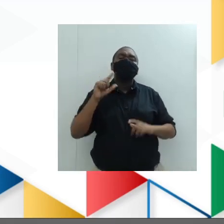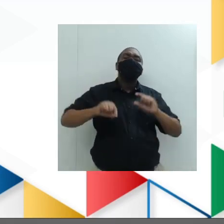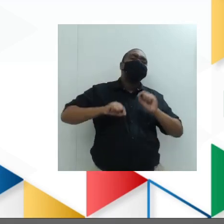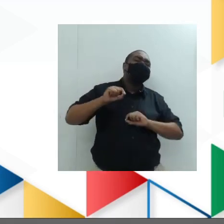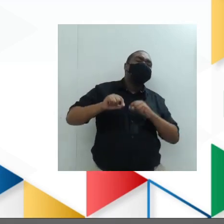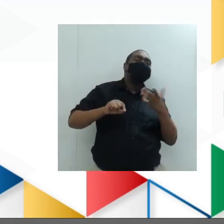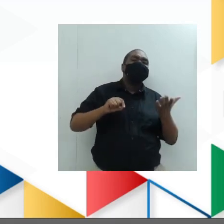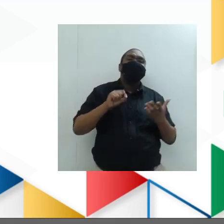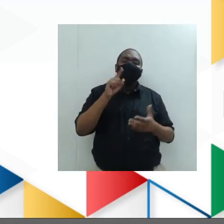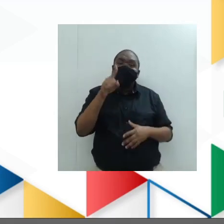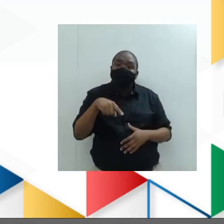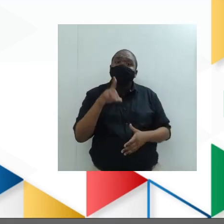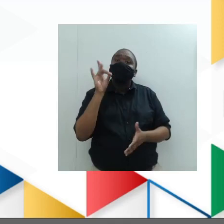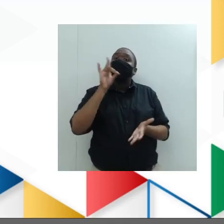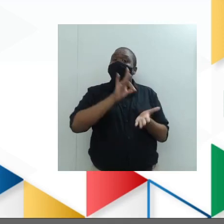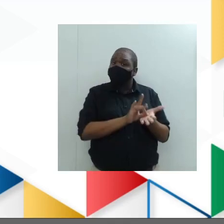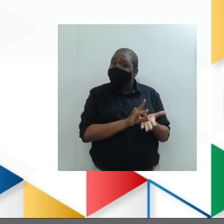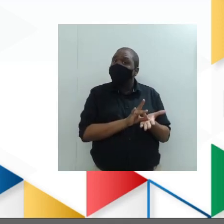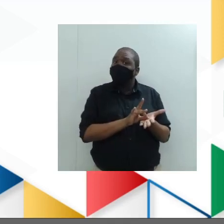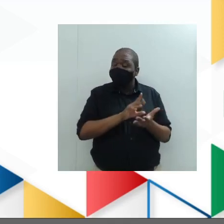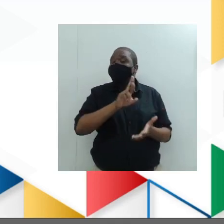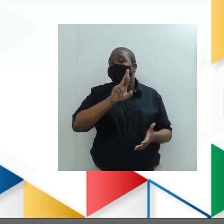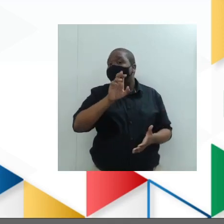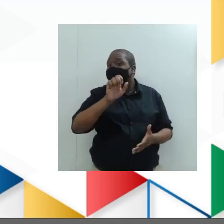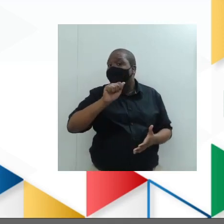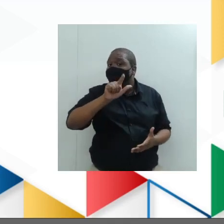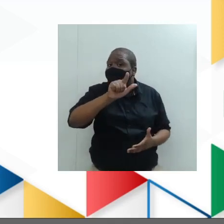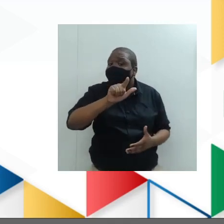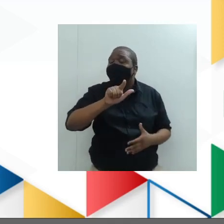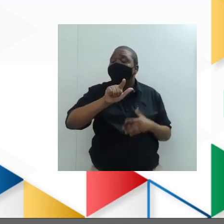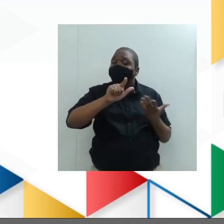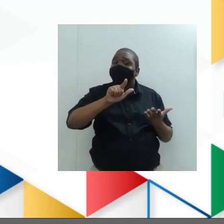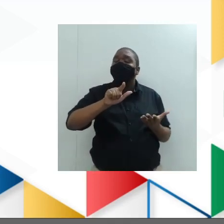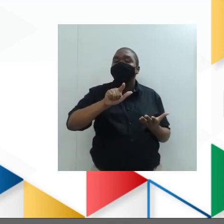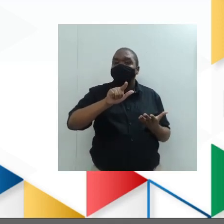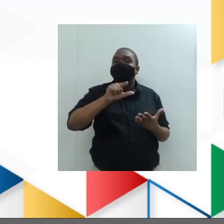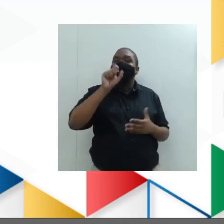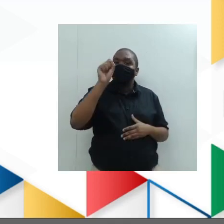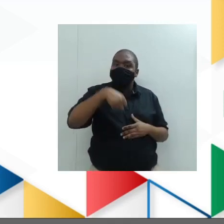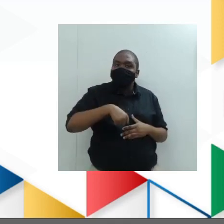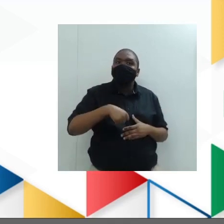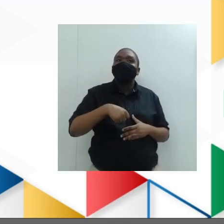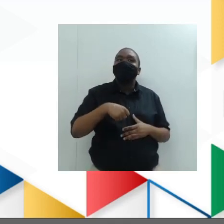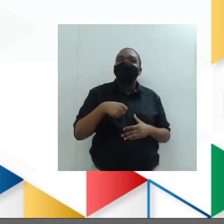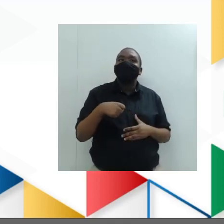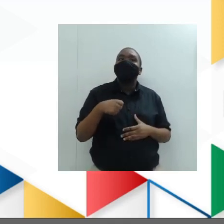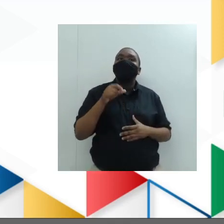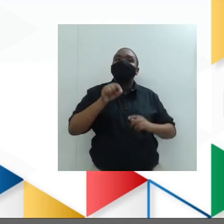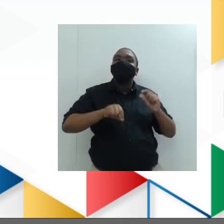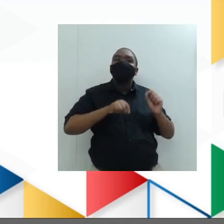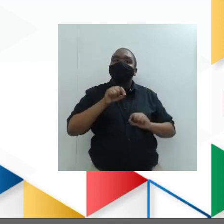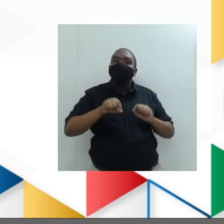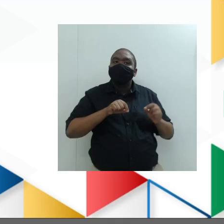considerados geradores reais, uma vez que todos eles acabam dissipando uma